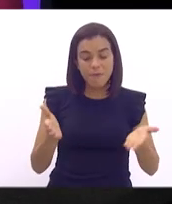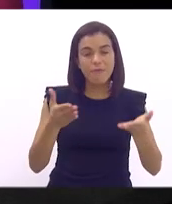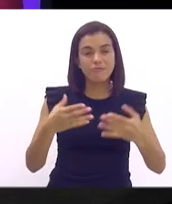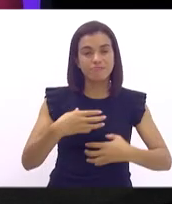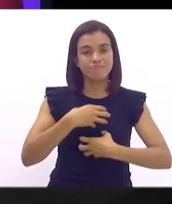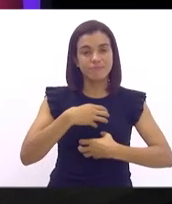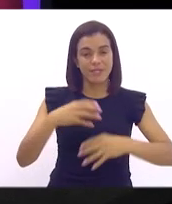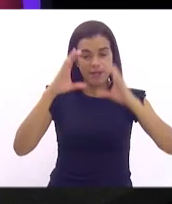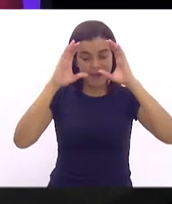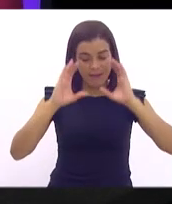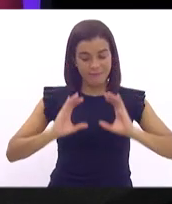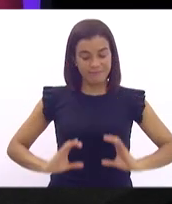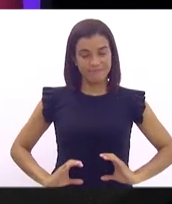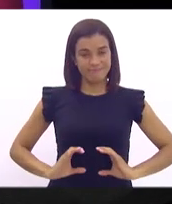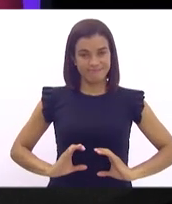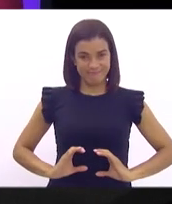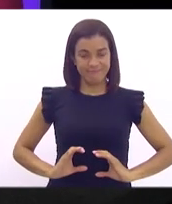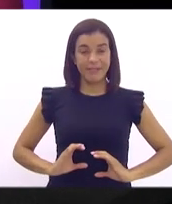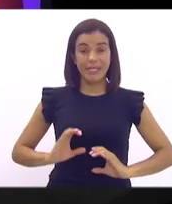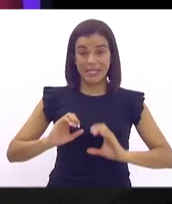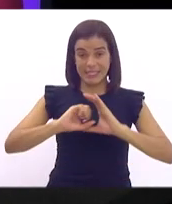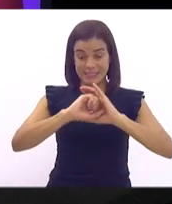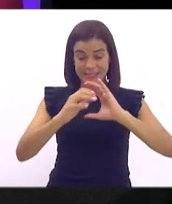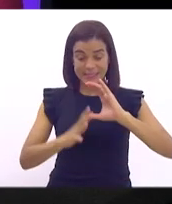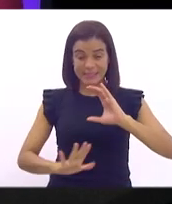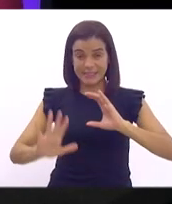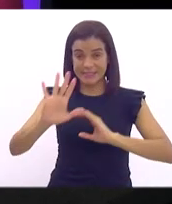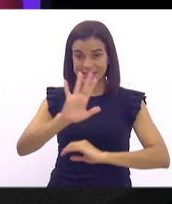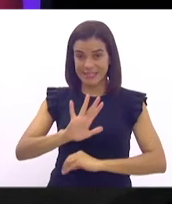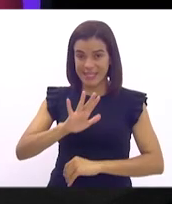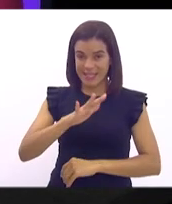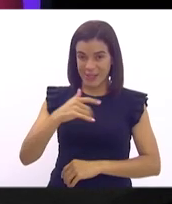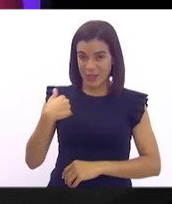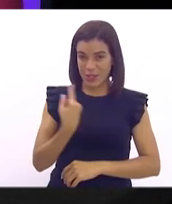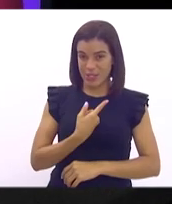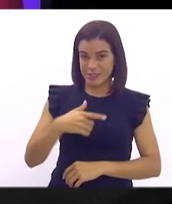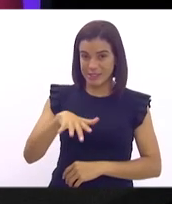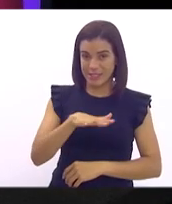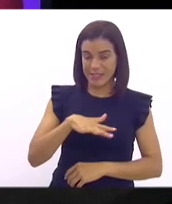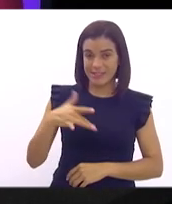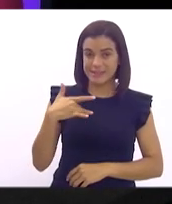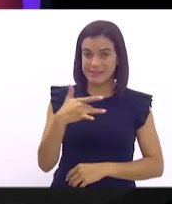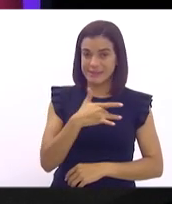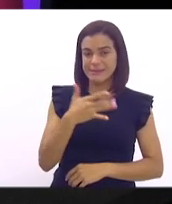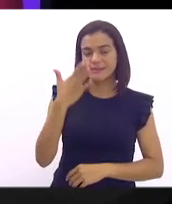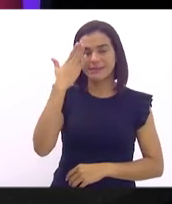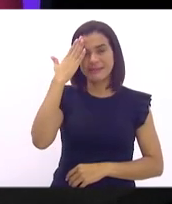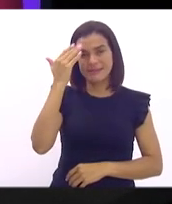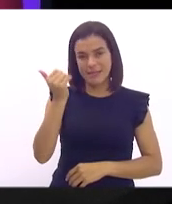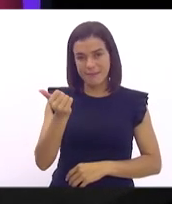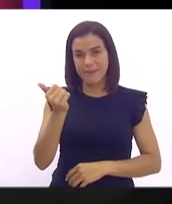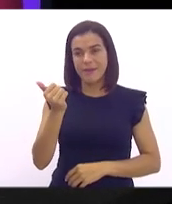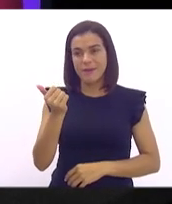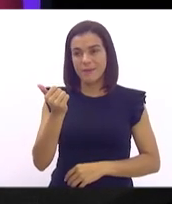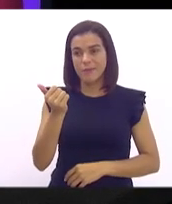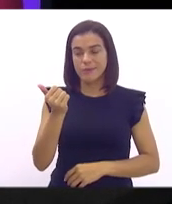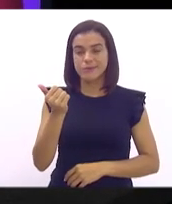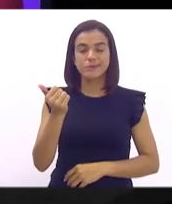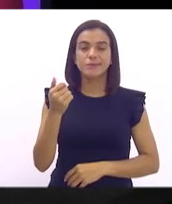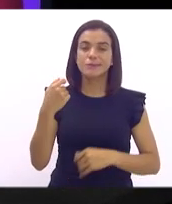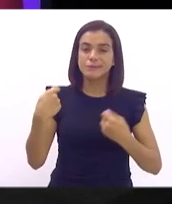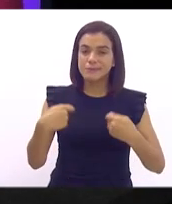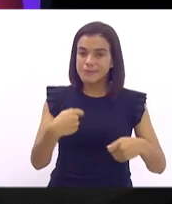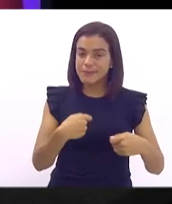cidadania. E, nesse aspecto, nós, da área da saúde, sabemos que é